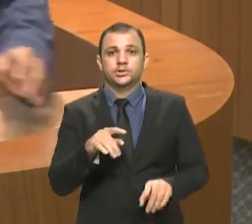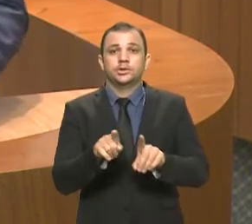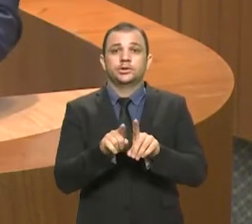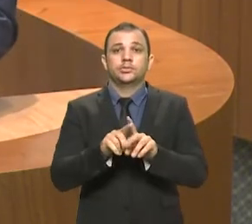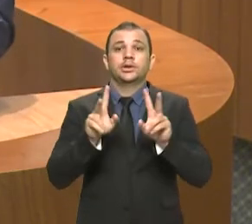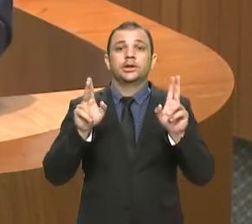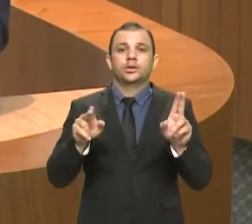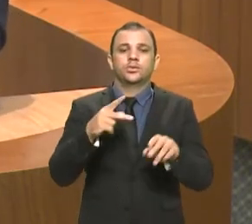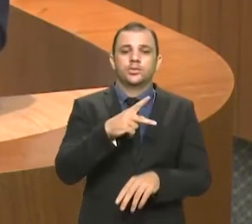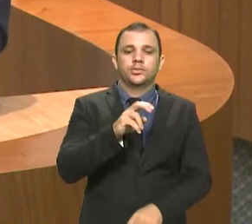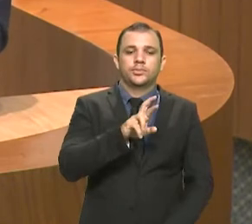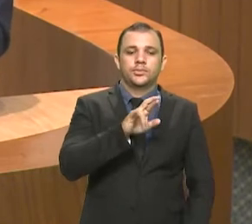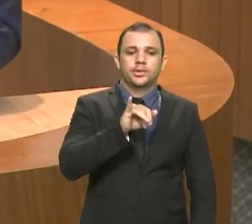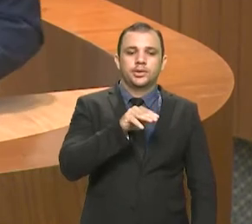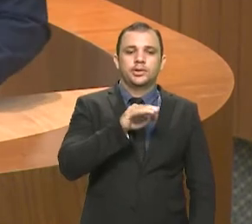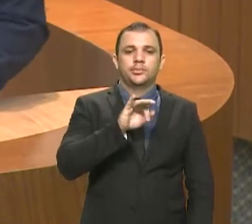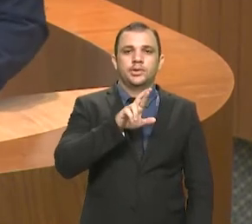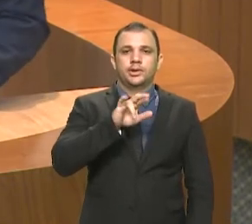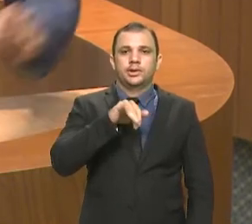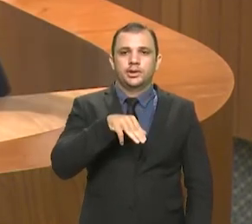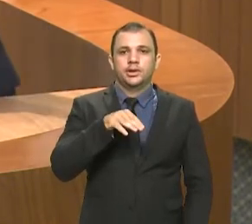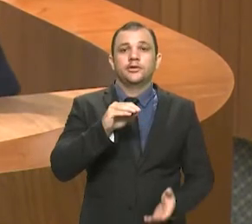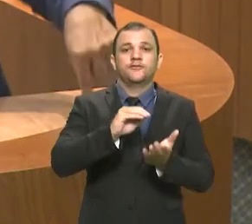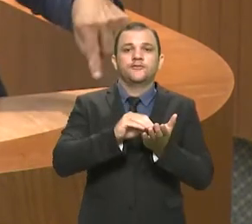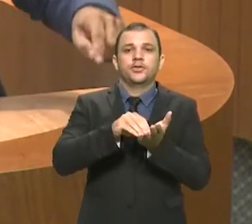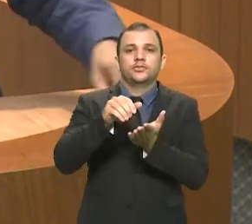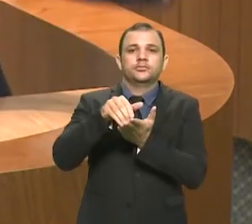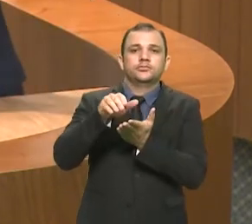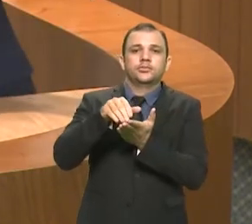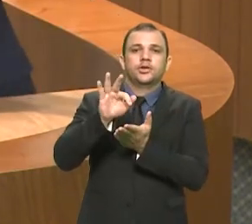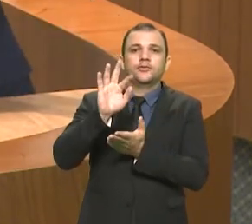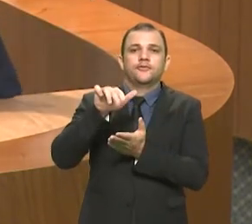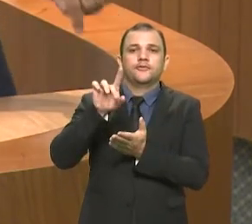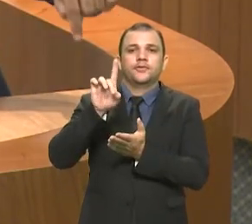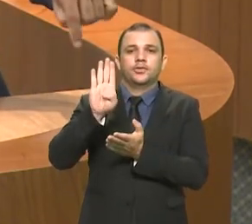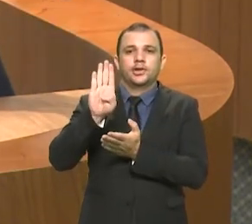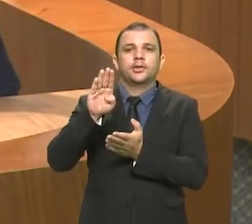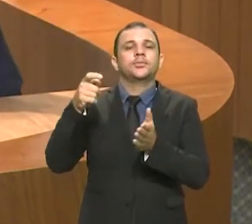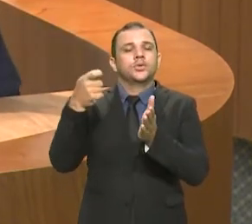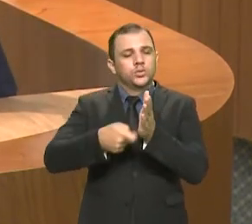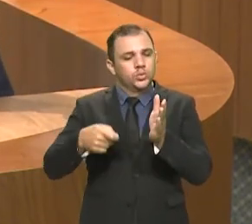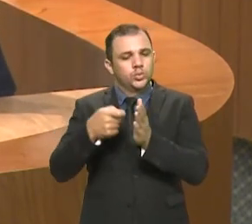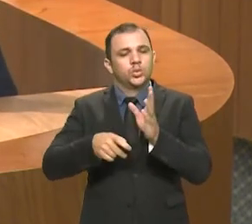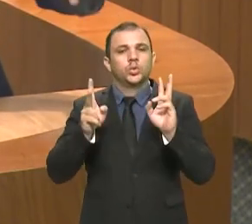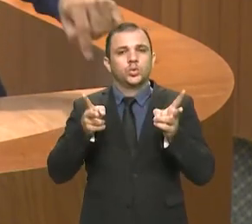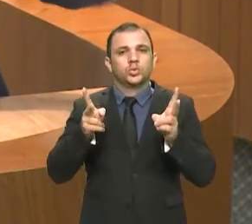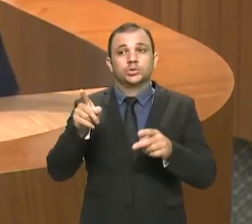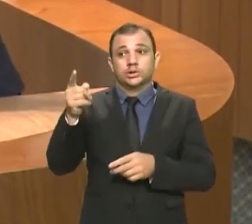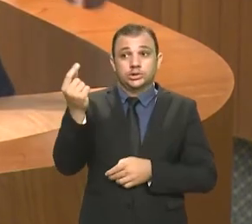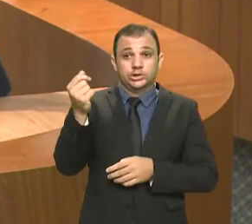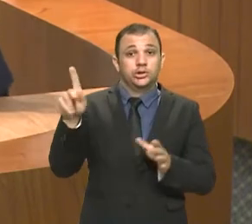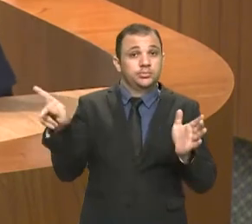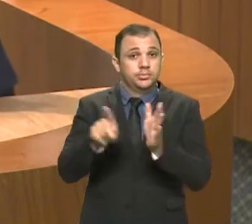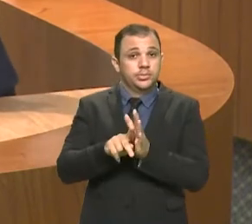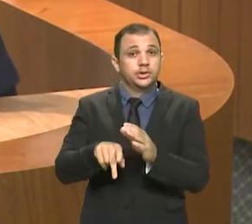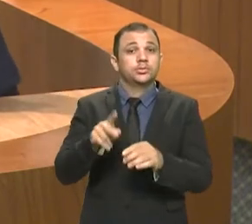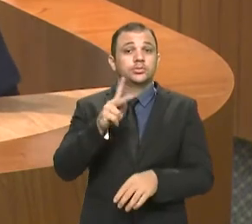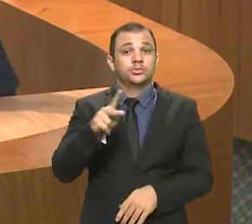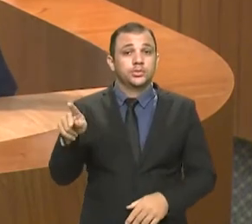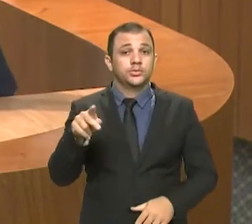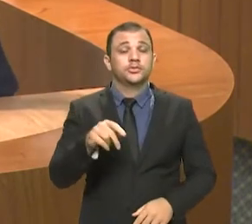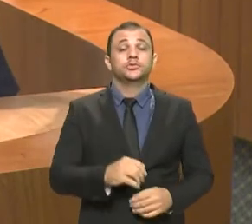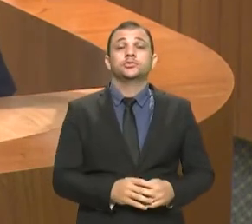luta pelo rateio das sobras do Fundeb. Esse dinheiro tem dono, esse dinheiro é dos professores, e o prefeito de Palmeirândia trate de